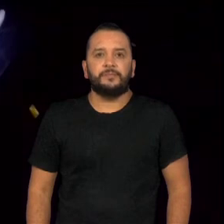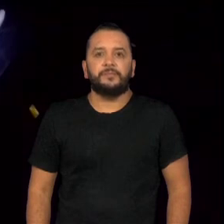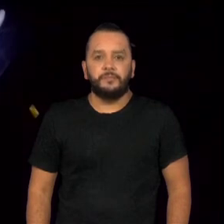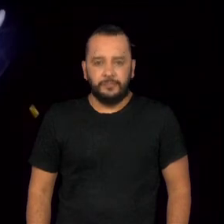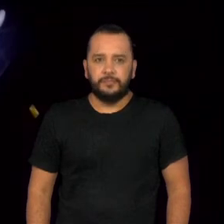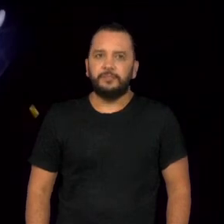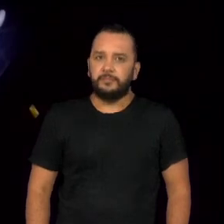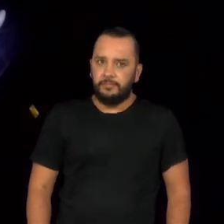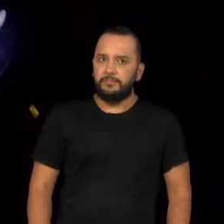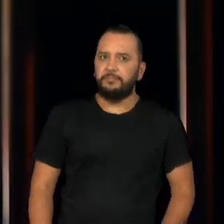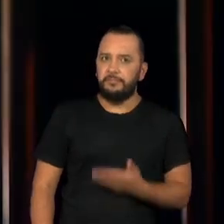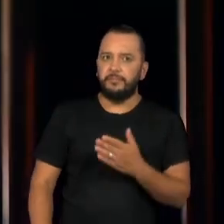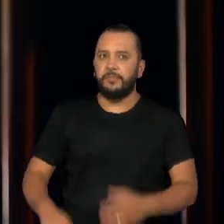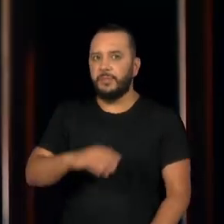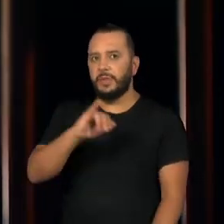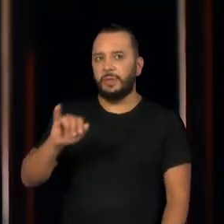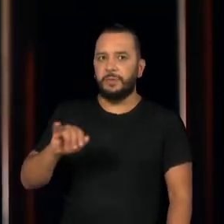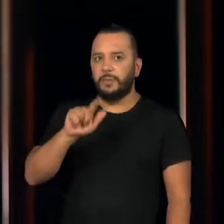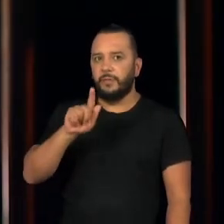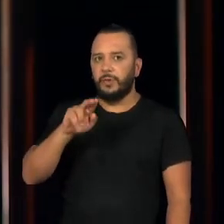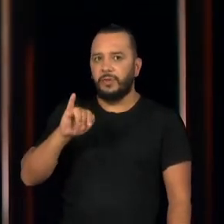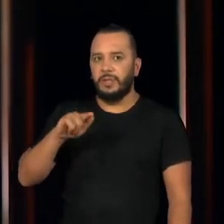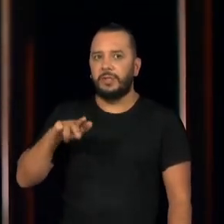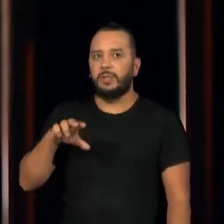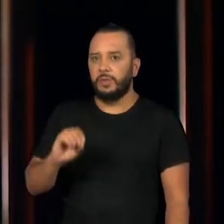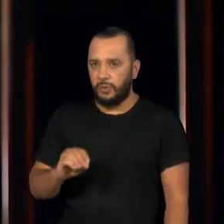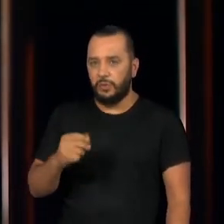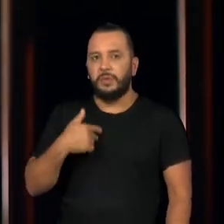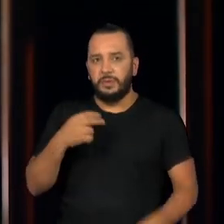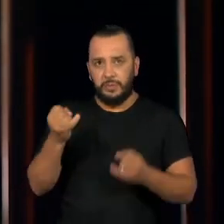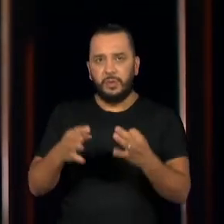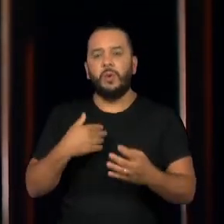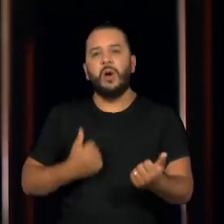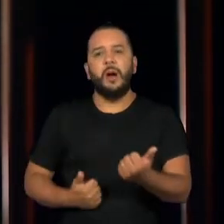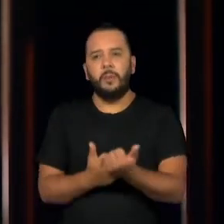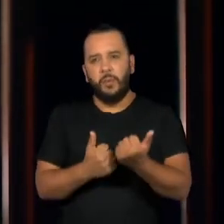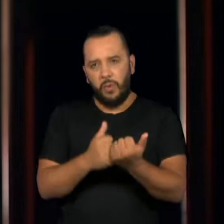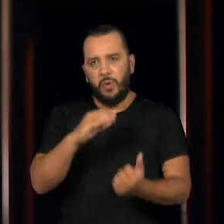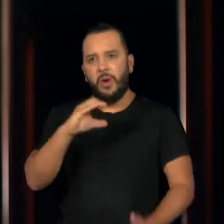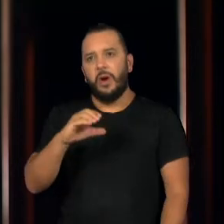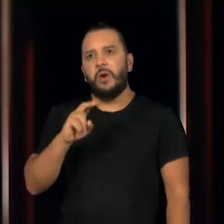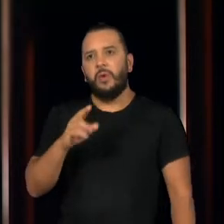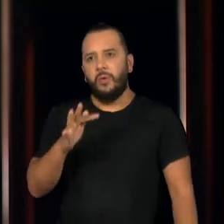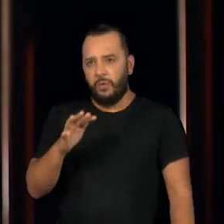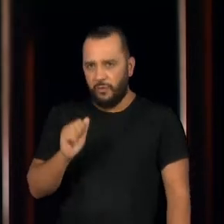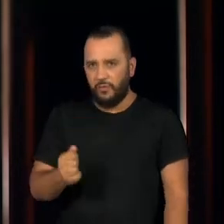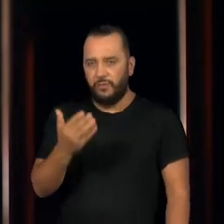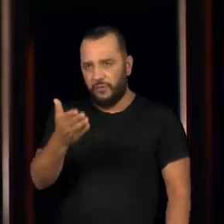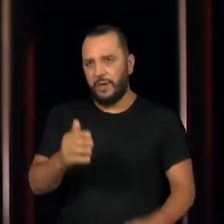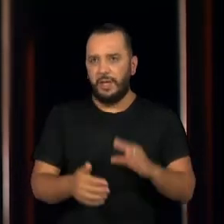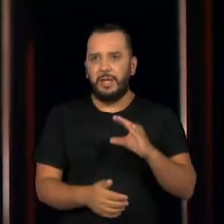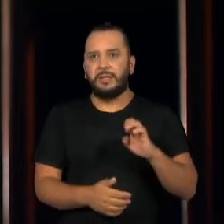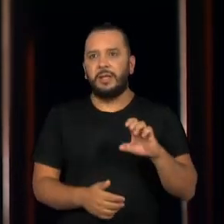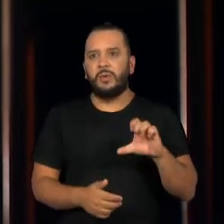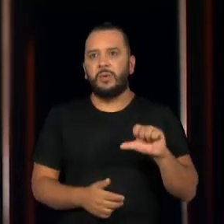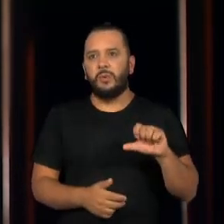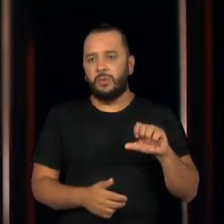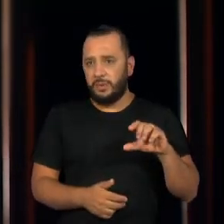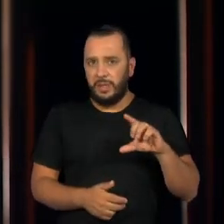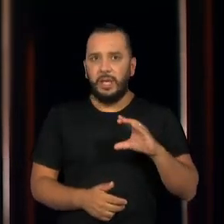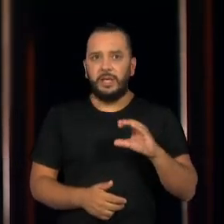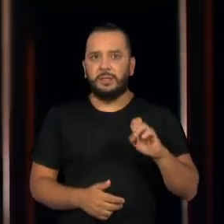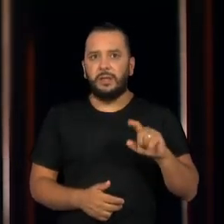o Juliano romã ele fala todo o apoio a CUFA Celso Athayde Preto Zezé a minha pergunta